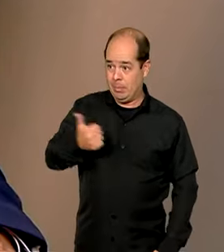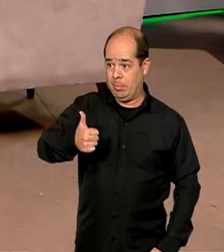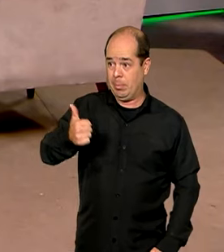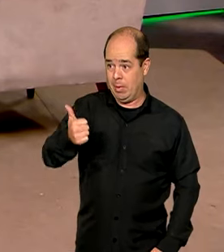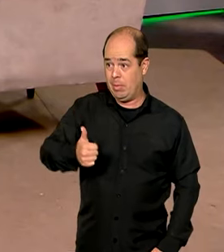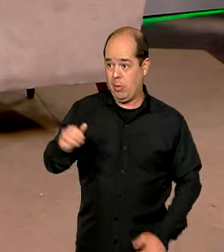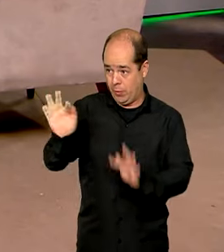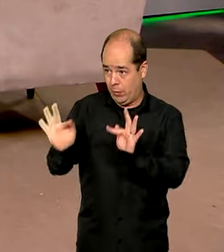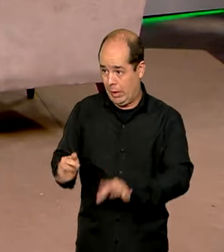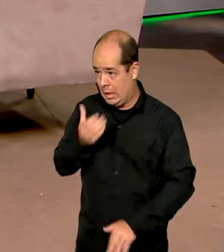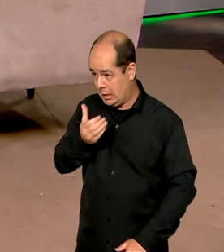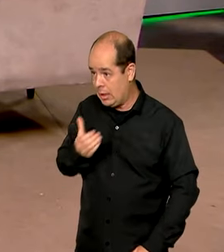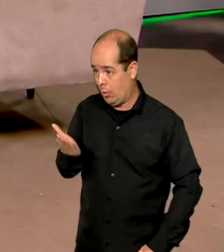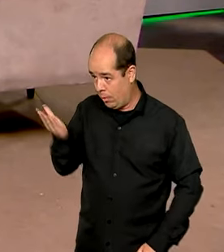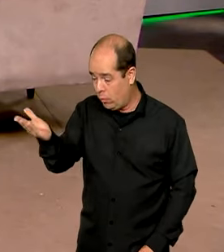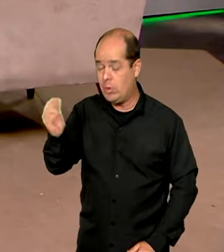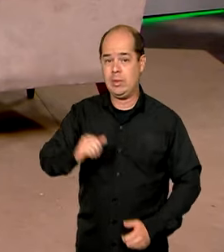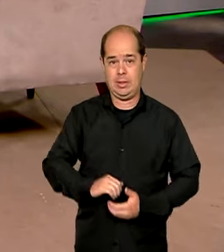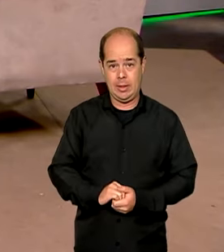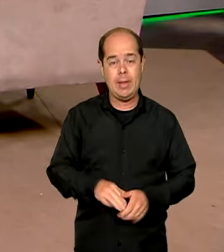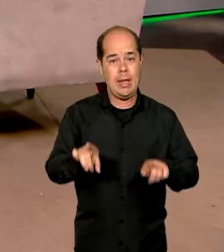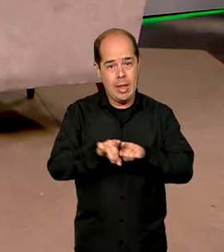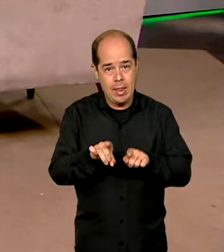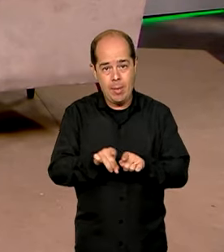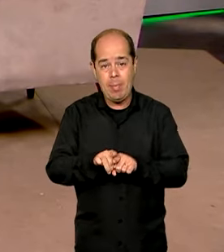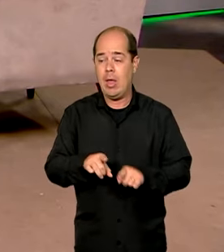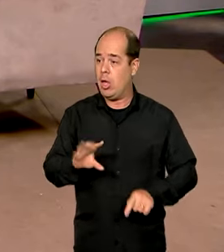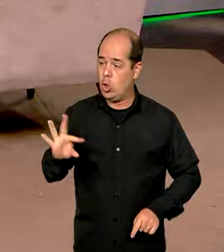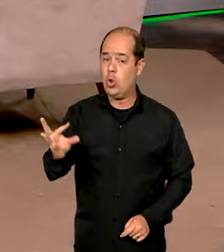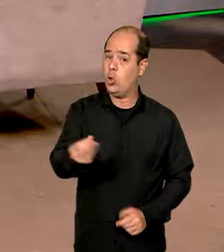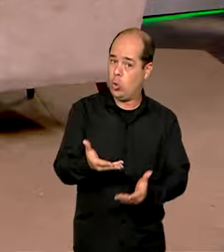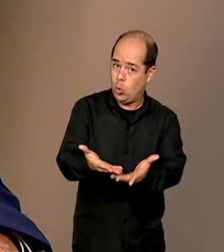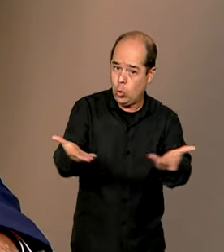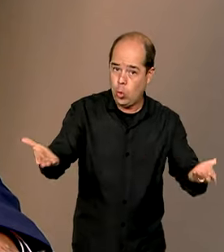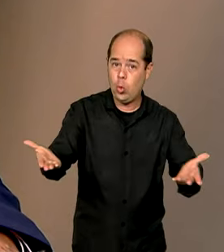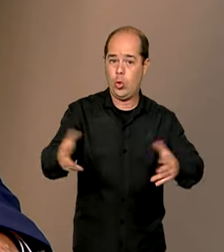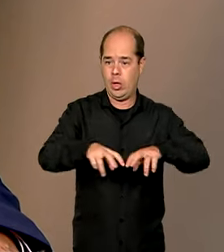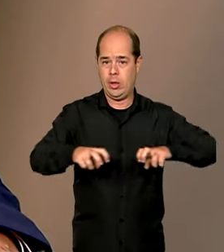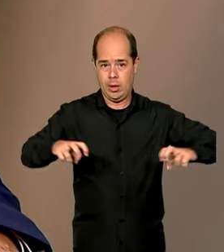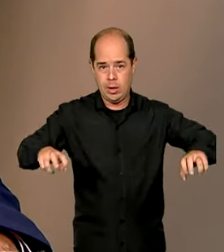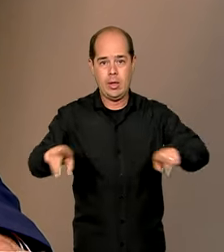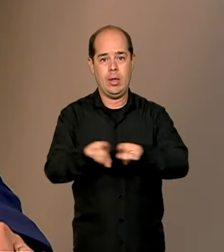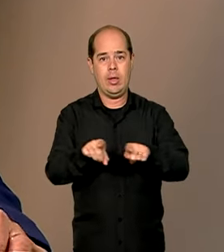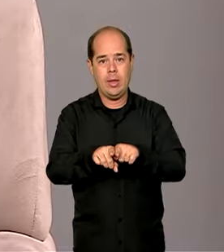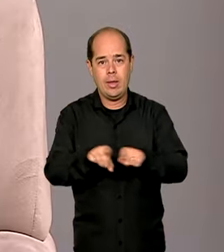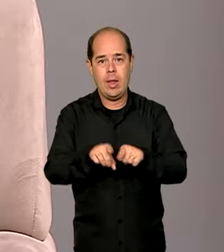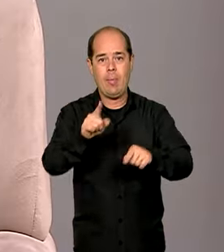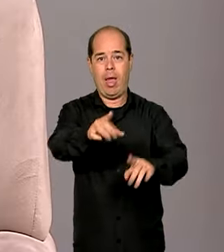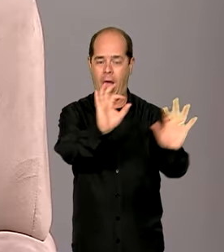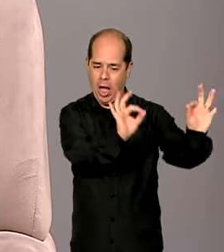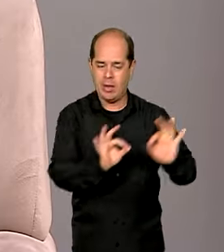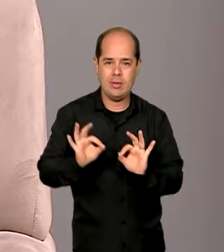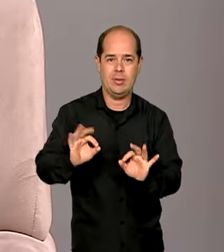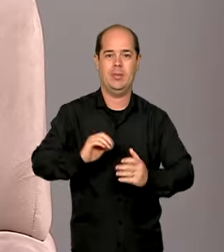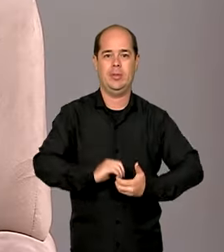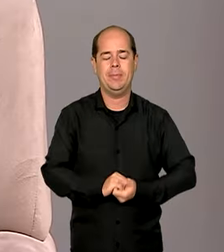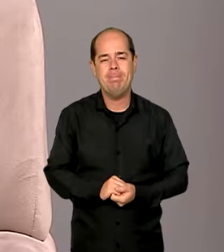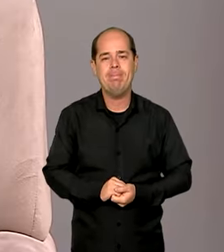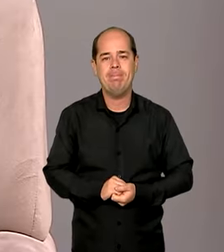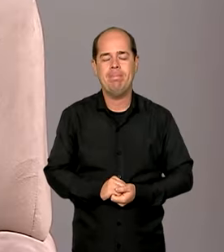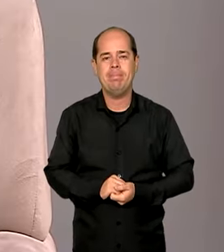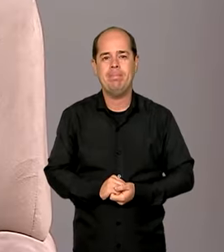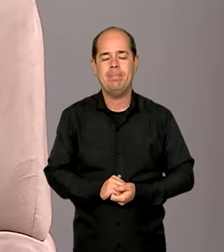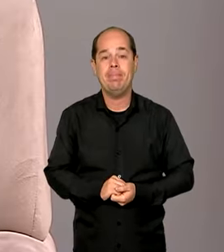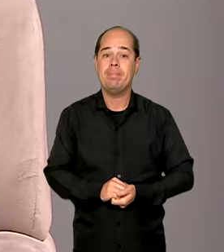você. Muito obrigado para o senhor também. E para toda a equipe e todos que estão nos acompanhando em todo o Brasil. É isso mesmo. Ministro, a gente começa a